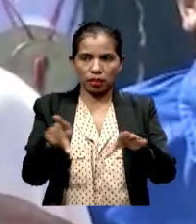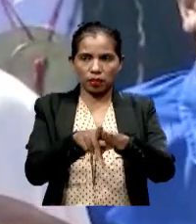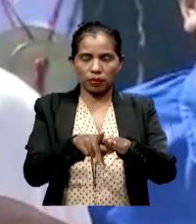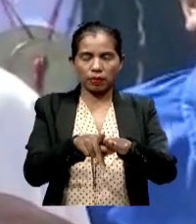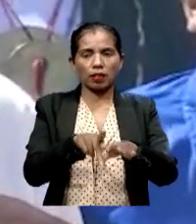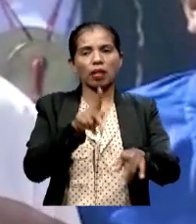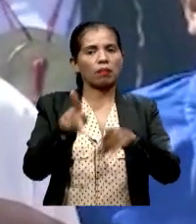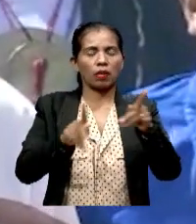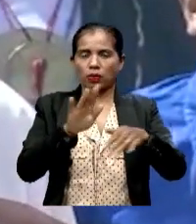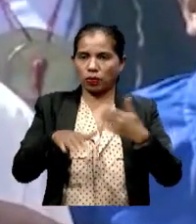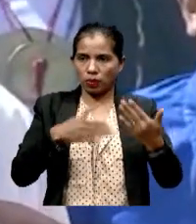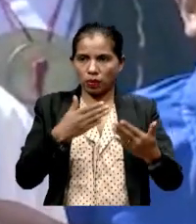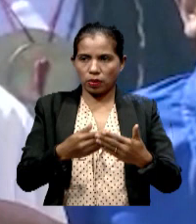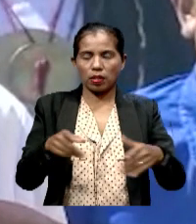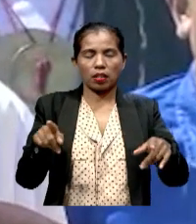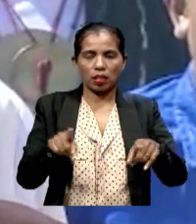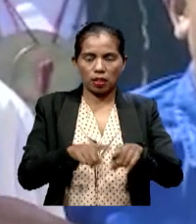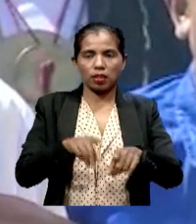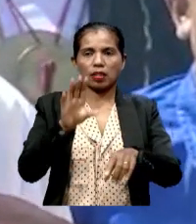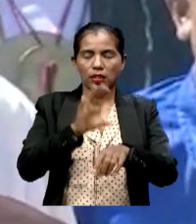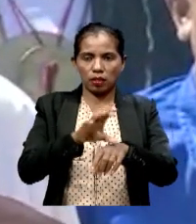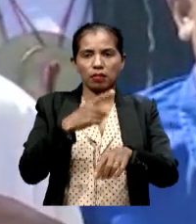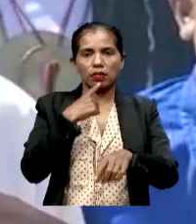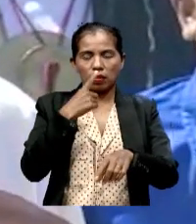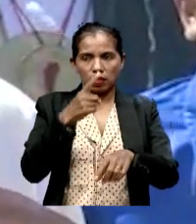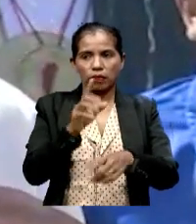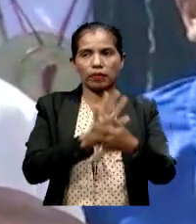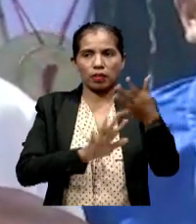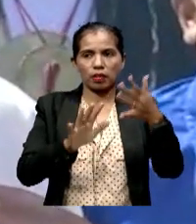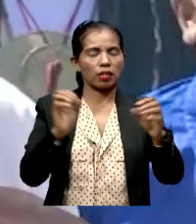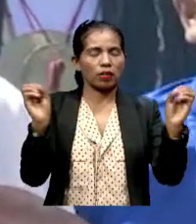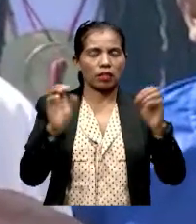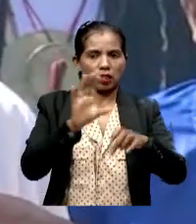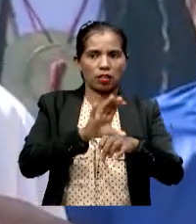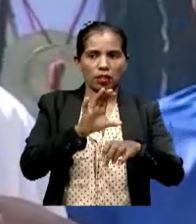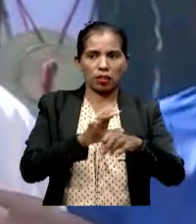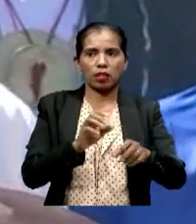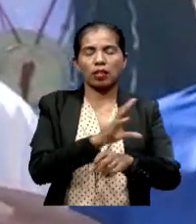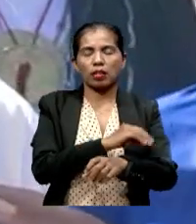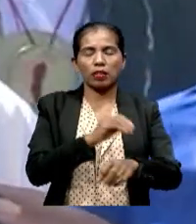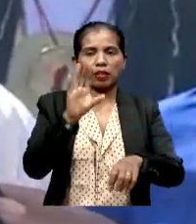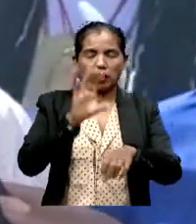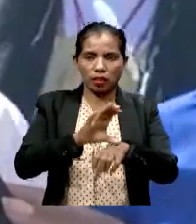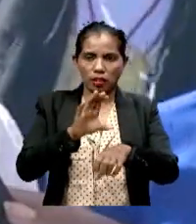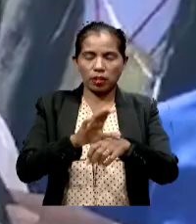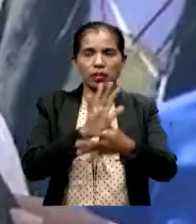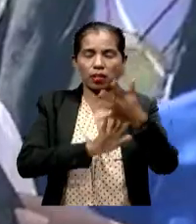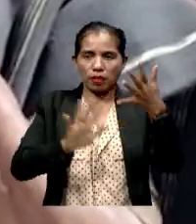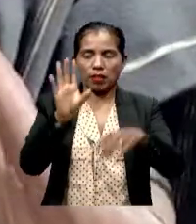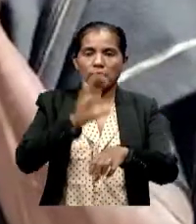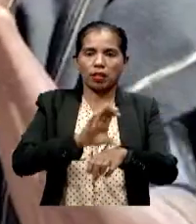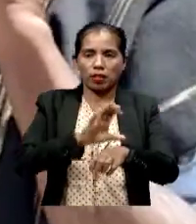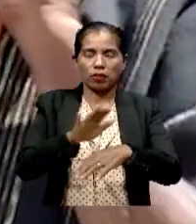hutut nessa paro prasi ben festa laos paro comunia festa paro comunia festa sarani hutut.